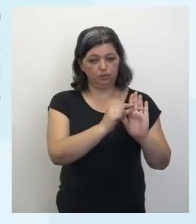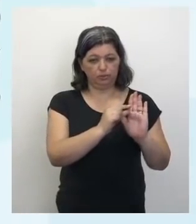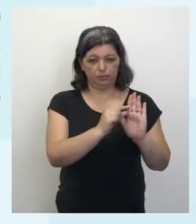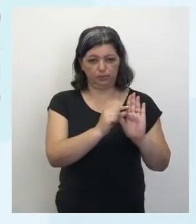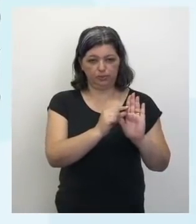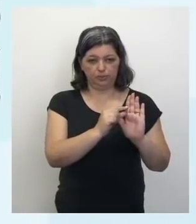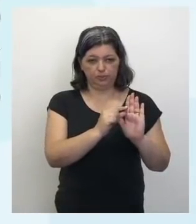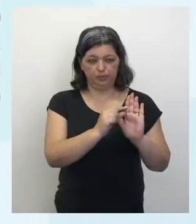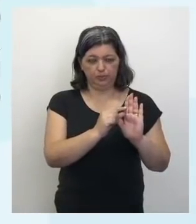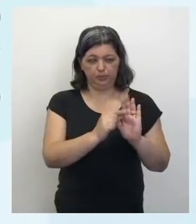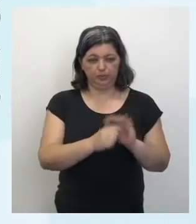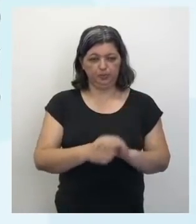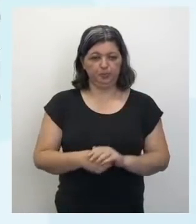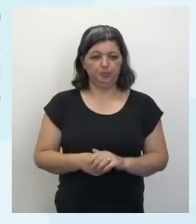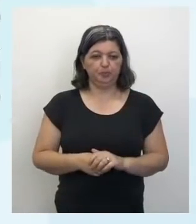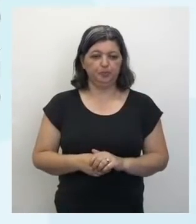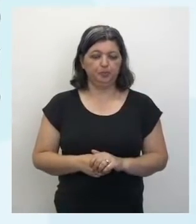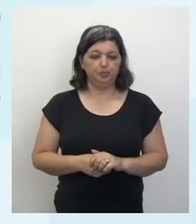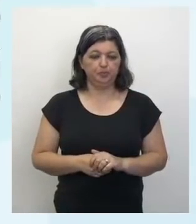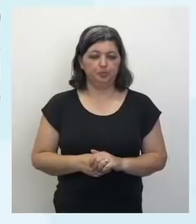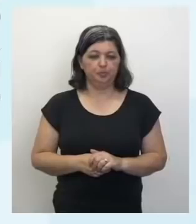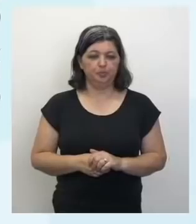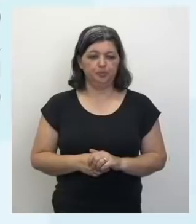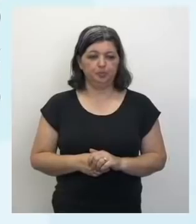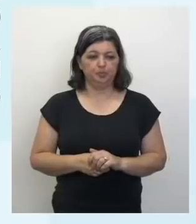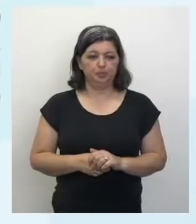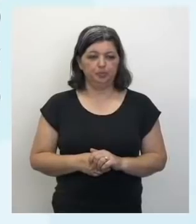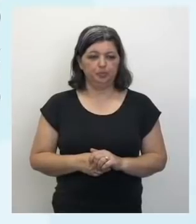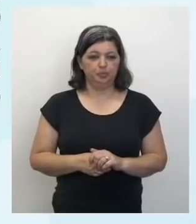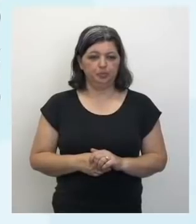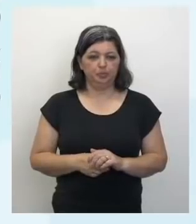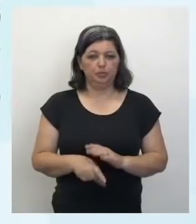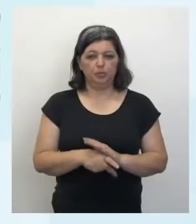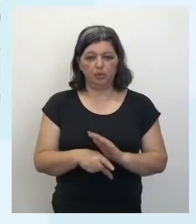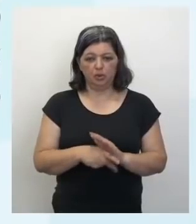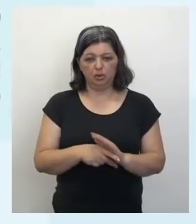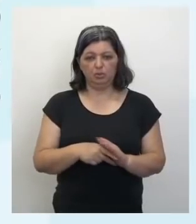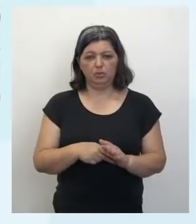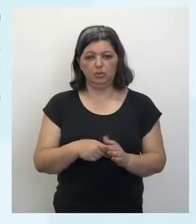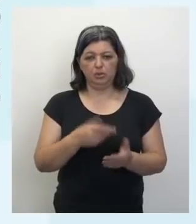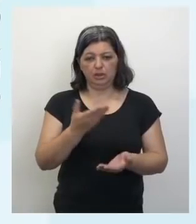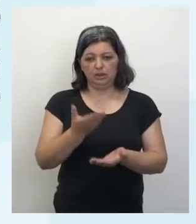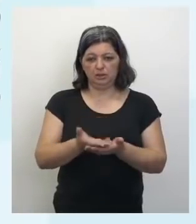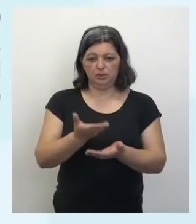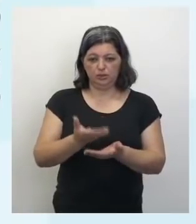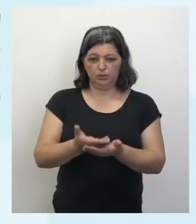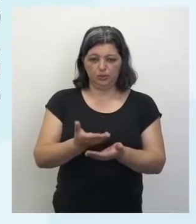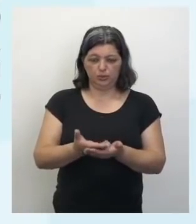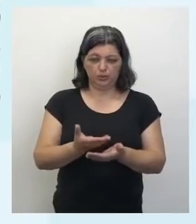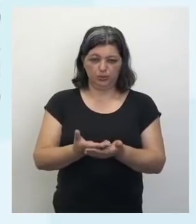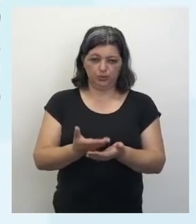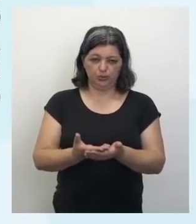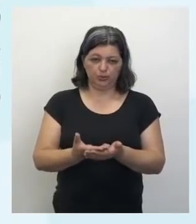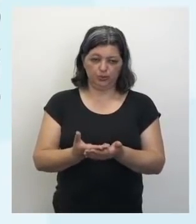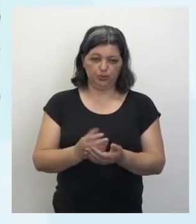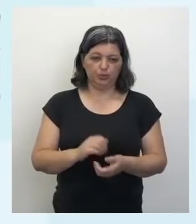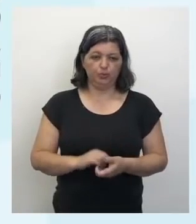esse amarelão aqui, ó. Um estudo delimitou, olha aqui, ó. Ah, não foi grifo, pera.